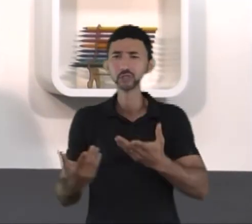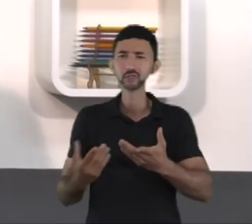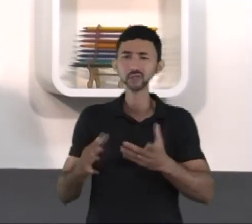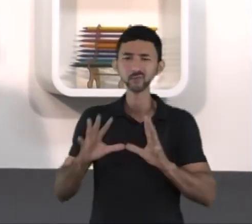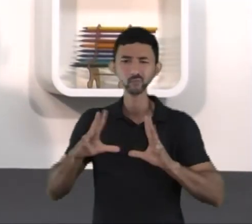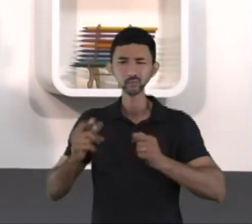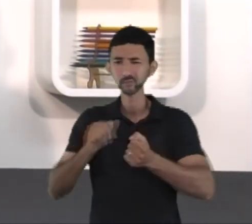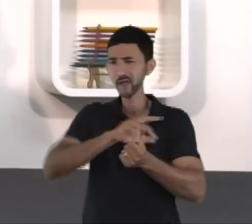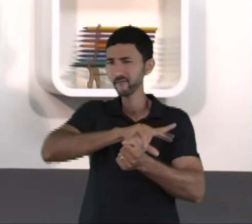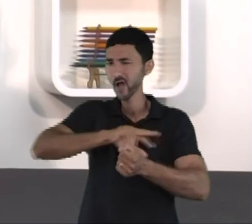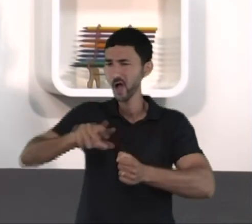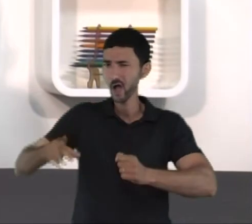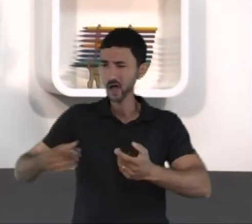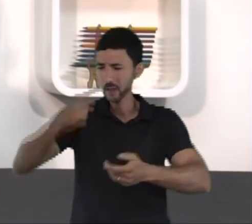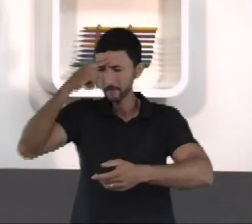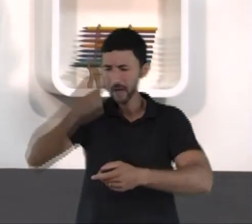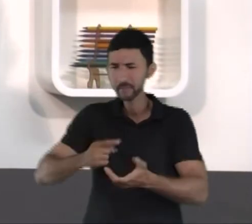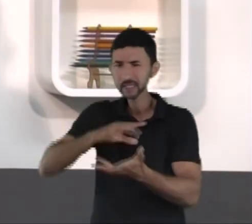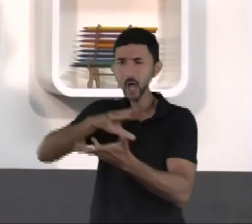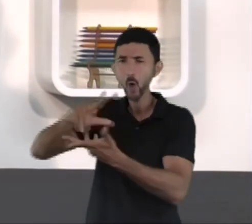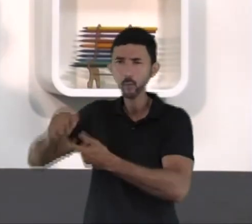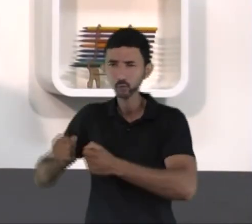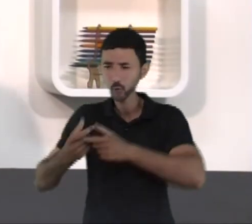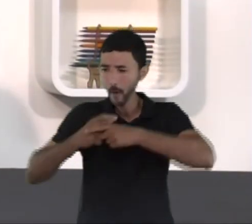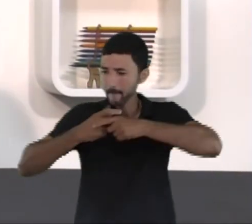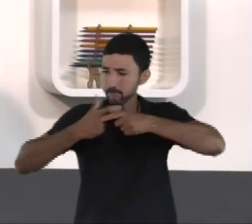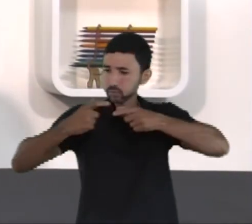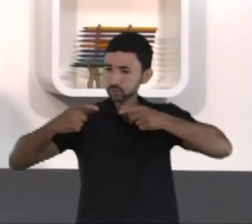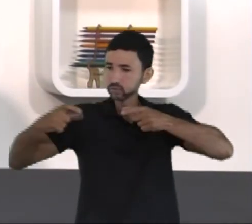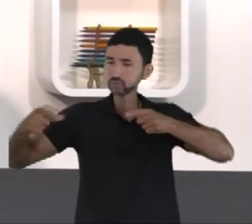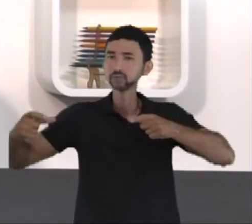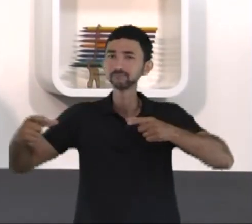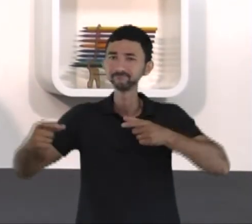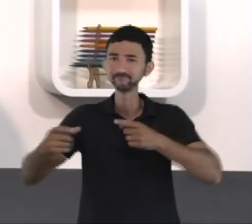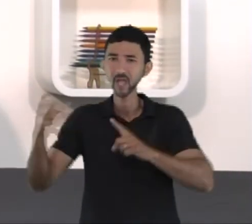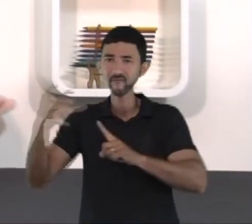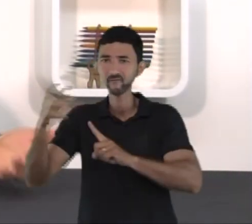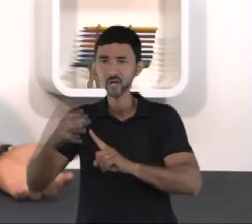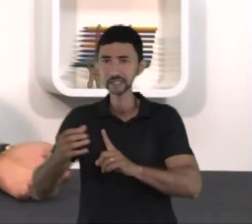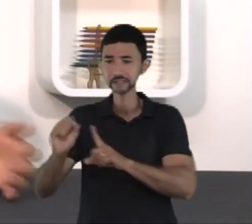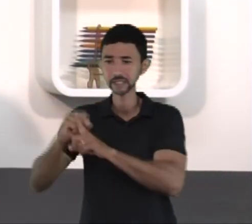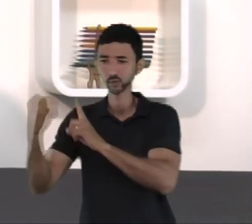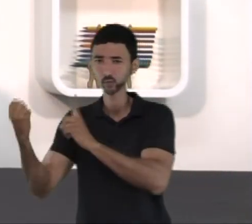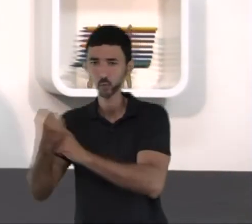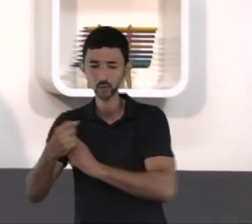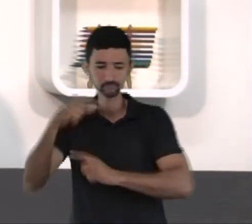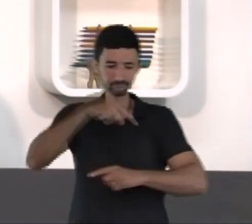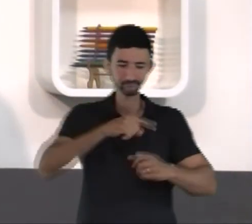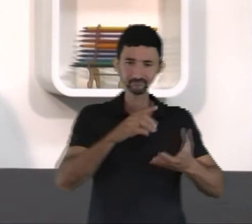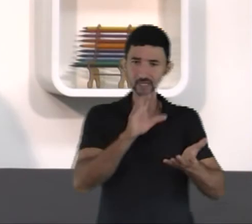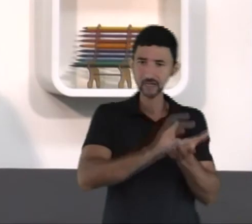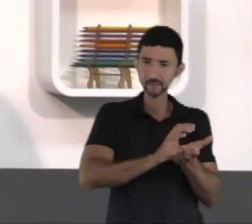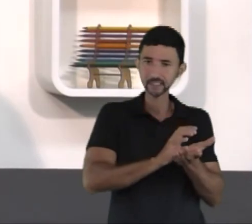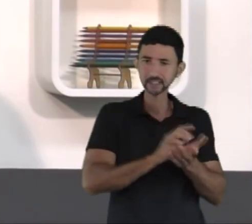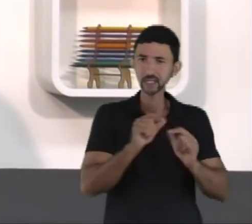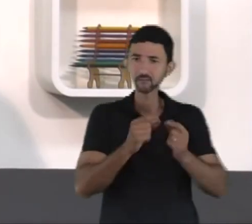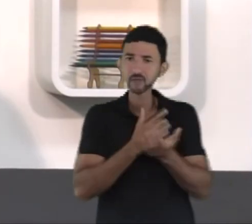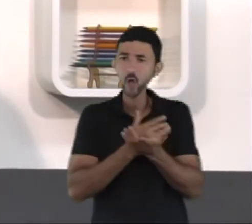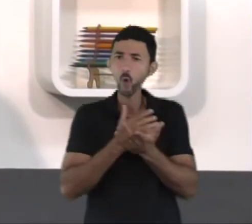né, pela expansão das suas áreas de influência, já que um é capitalista e o outro é socialista. E é aí que